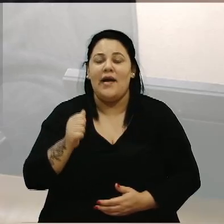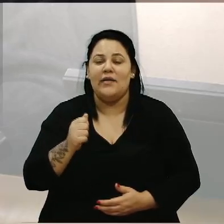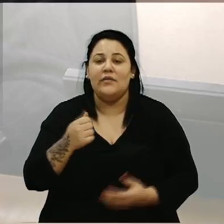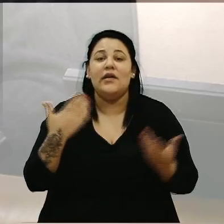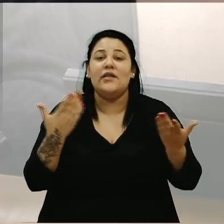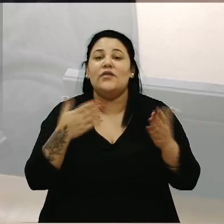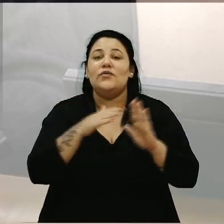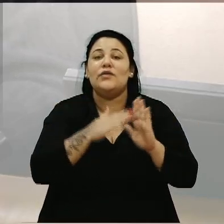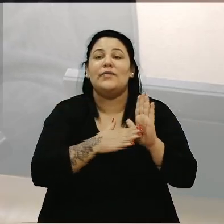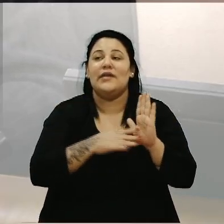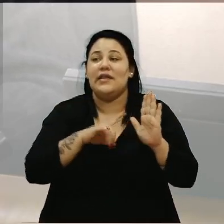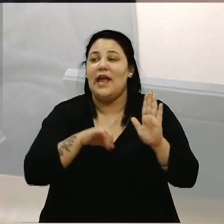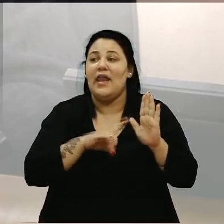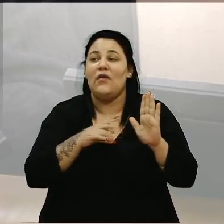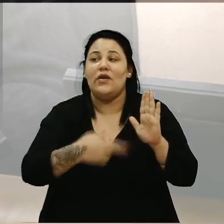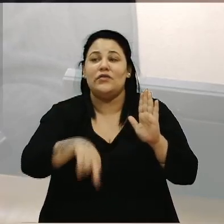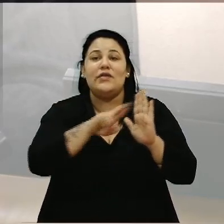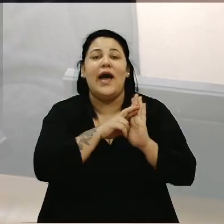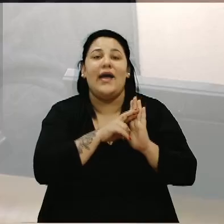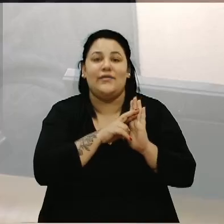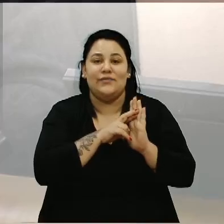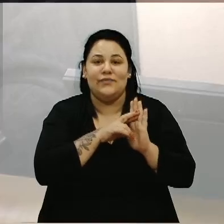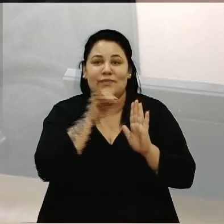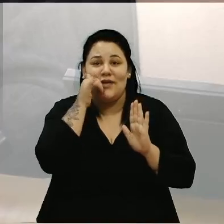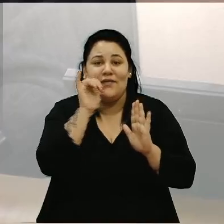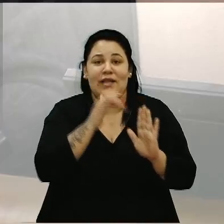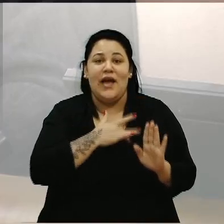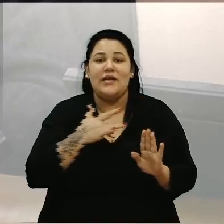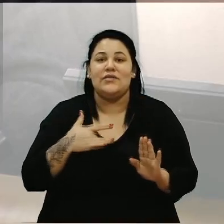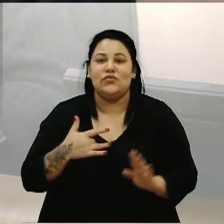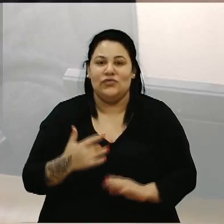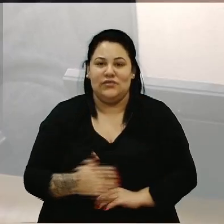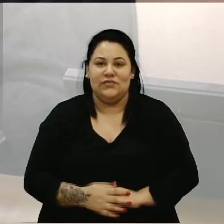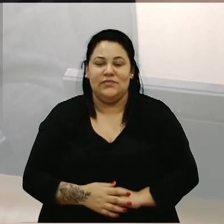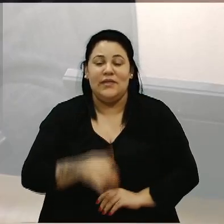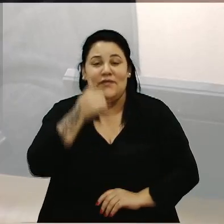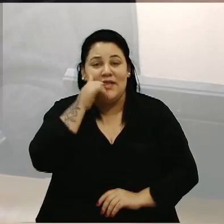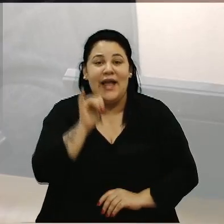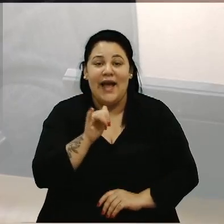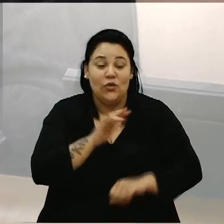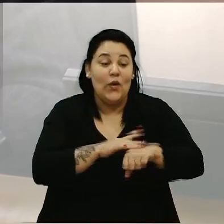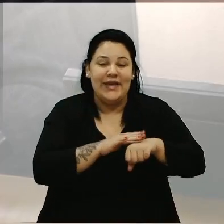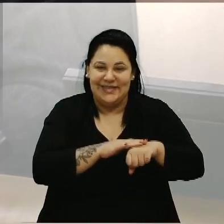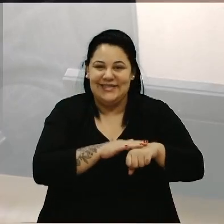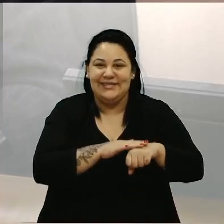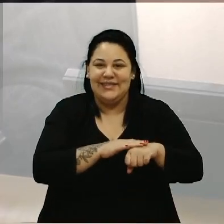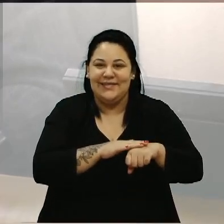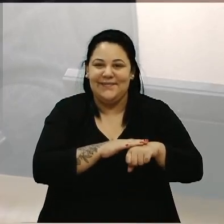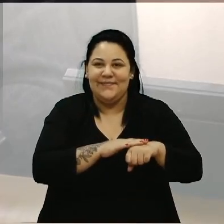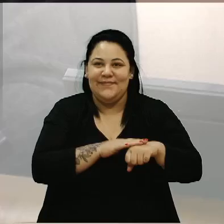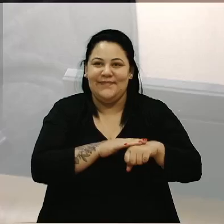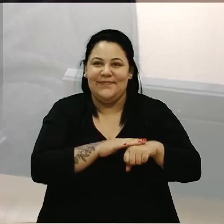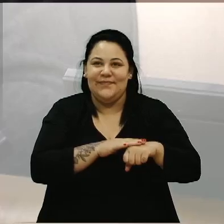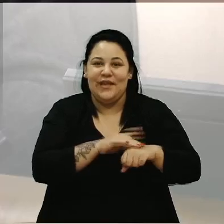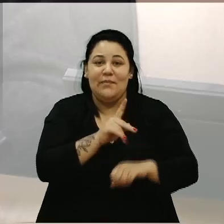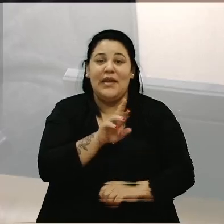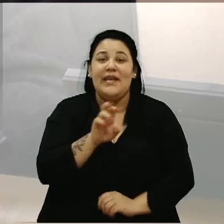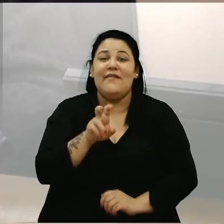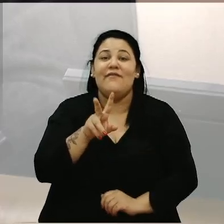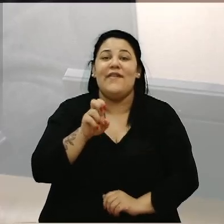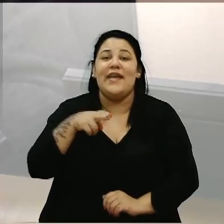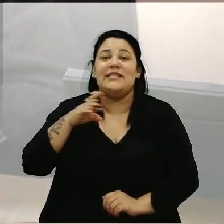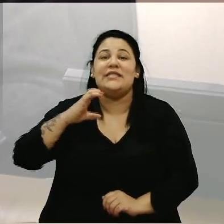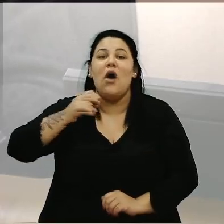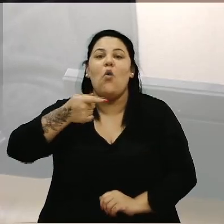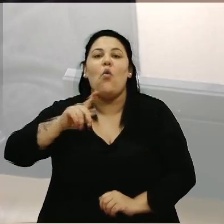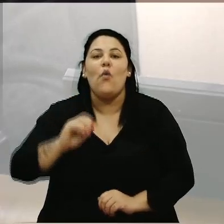resultado e eram programas preventivos de saúde? Preventivos de saúde. né? Onde é que estão esses